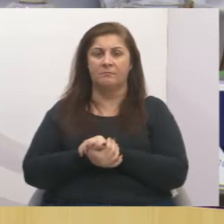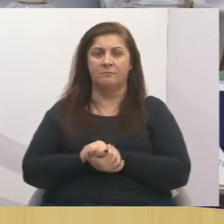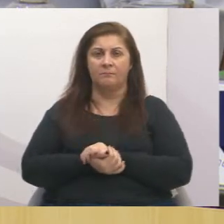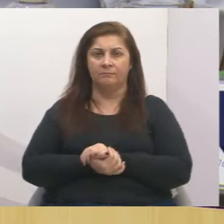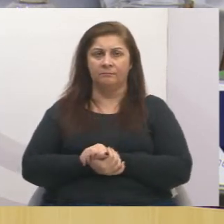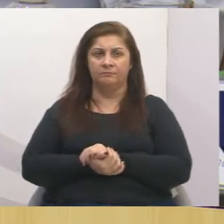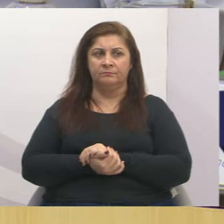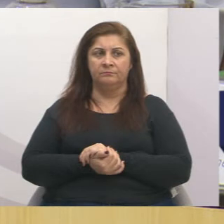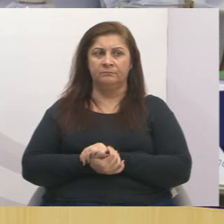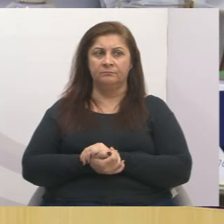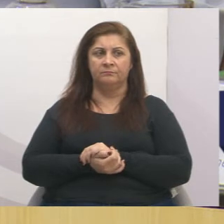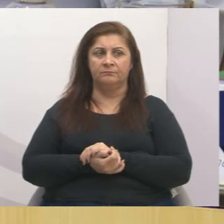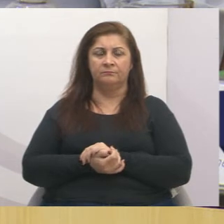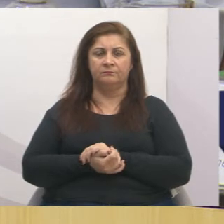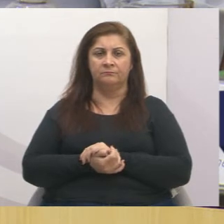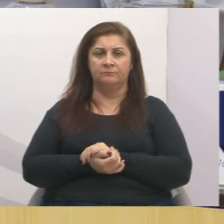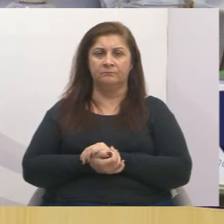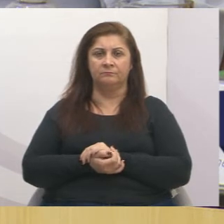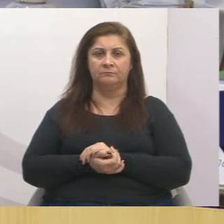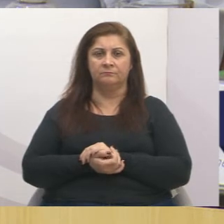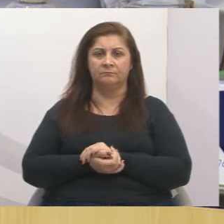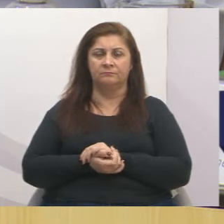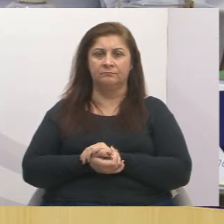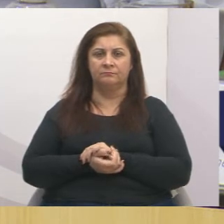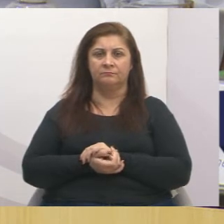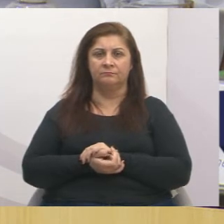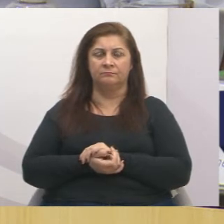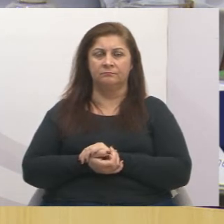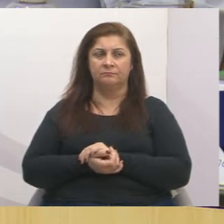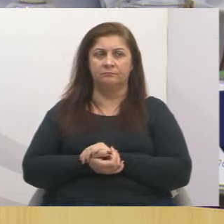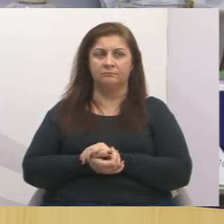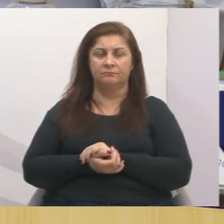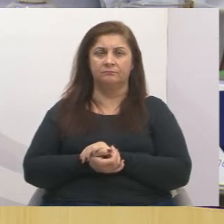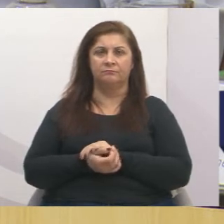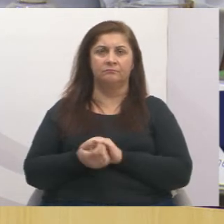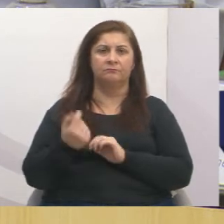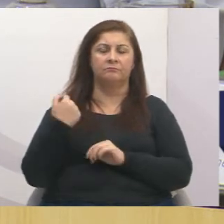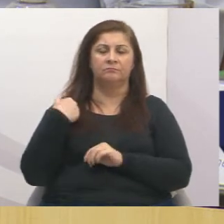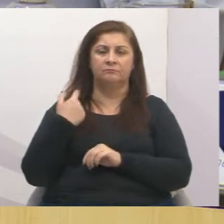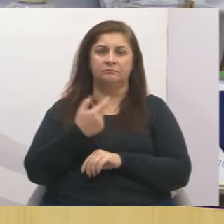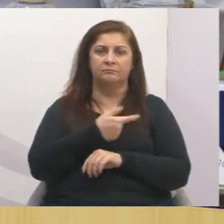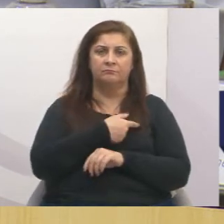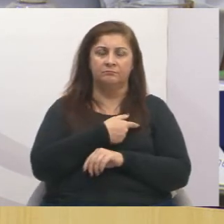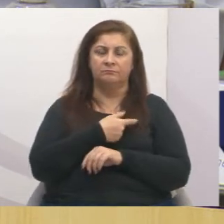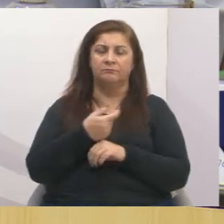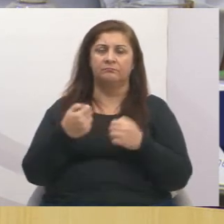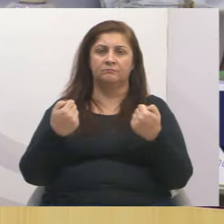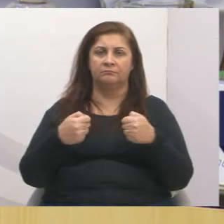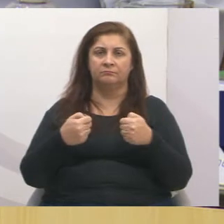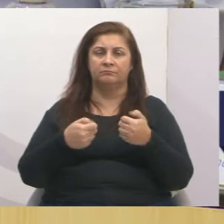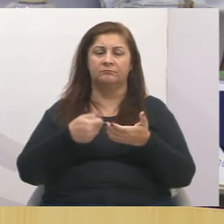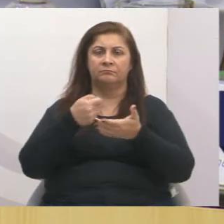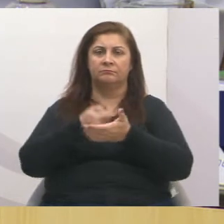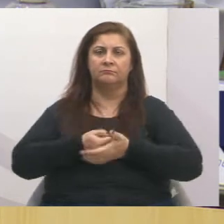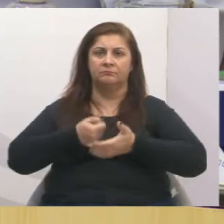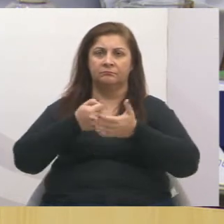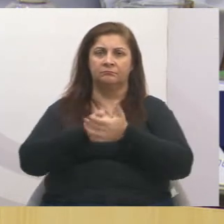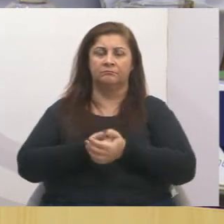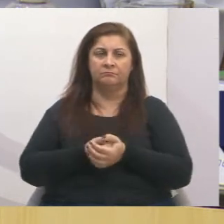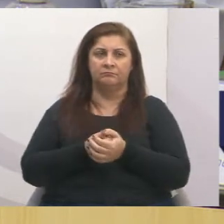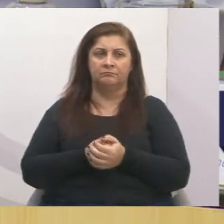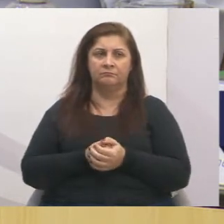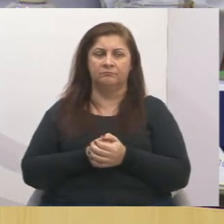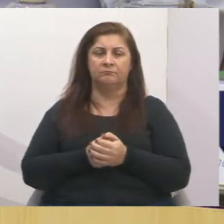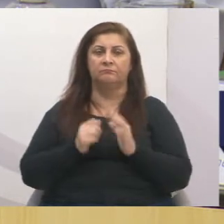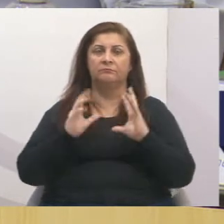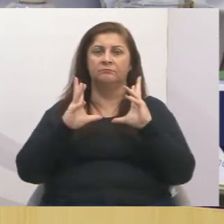está roncando. Então, gente, nós temos que lutar, mas isso tem que